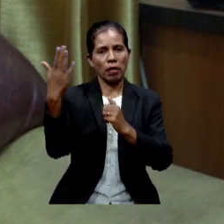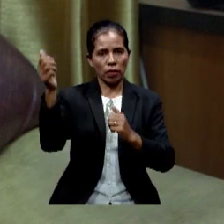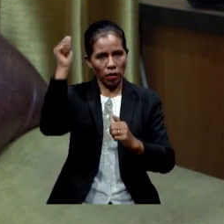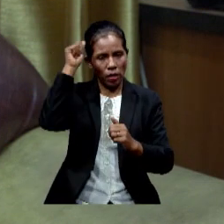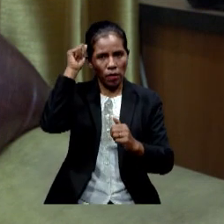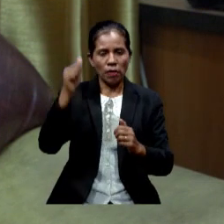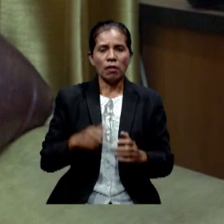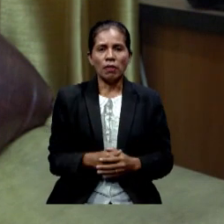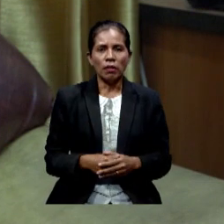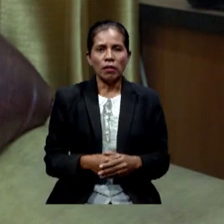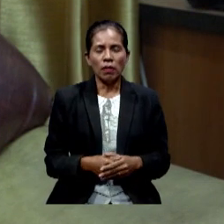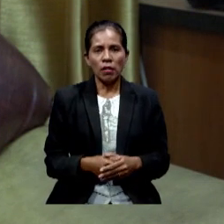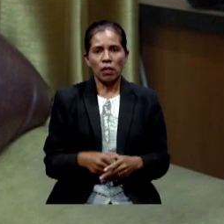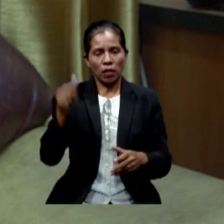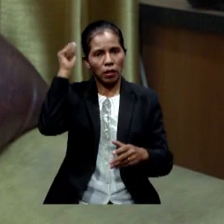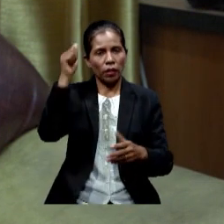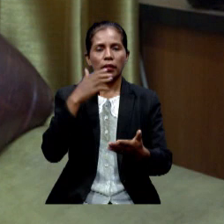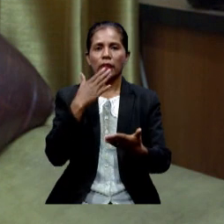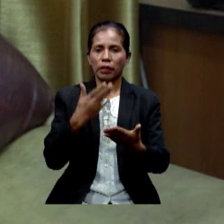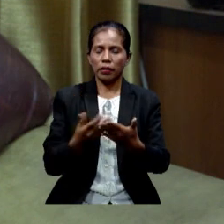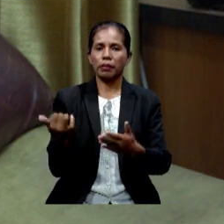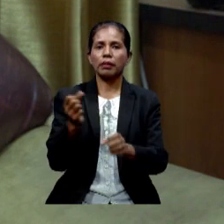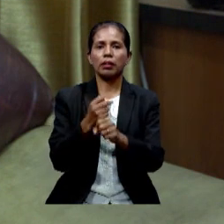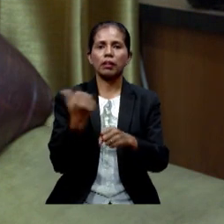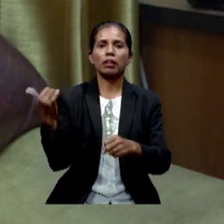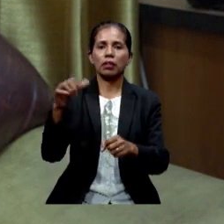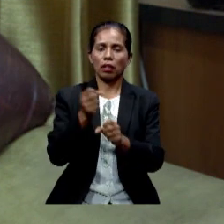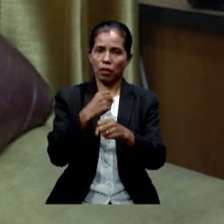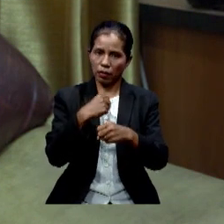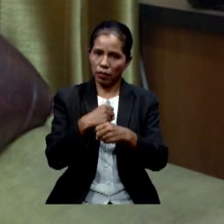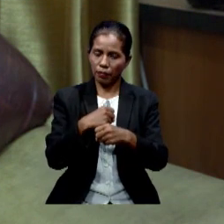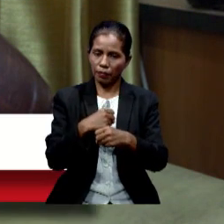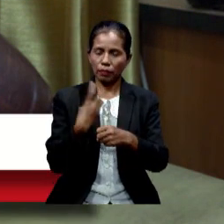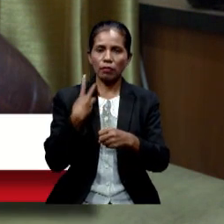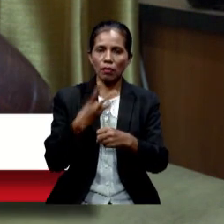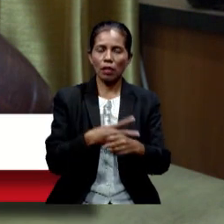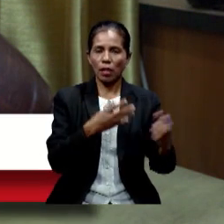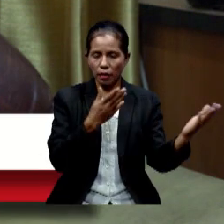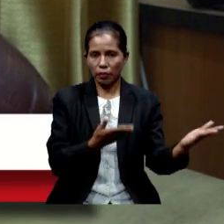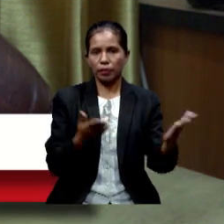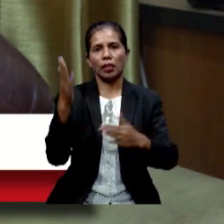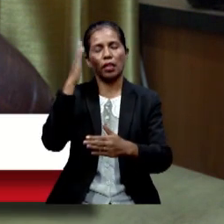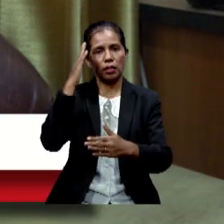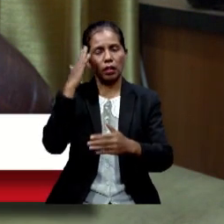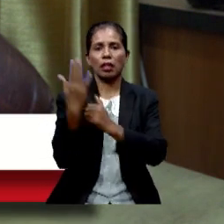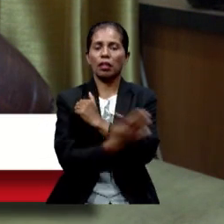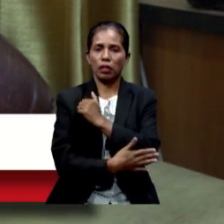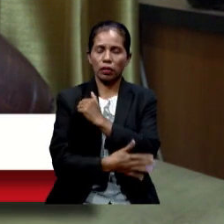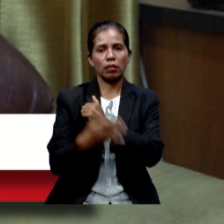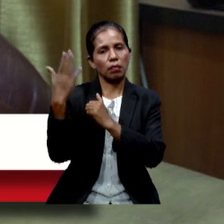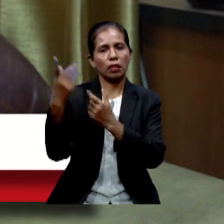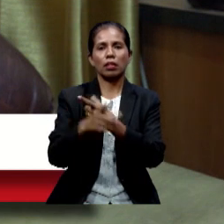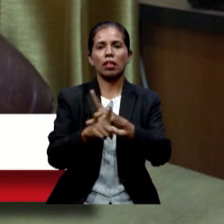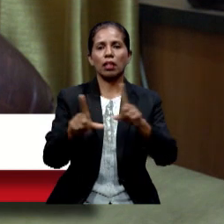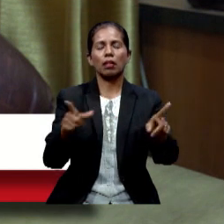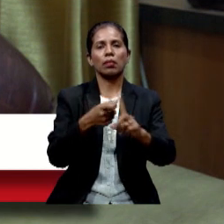or analisa diagnóstico nebe sira halo nomos antes maine itamos atene una kata ko nação ne bani se libre si mora